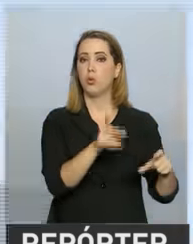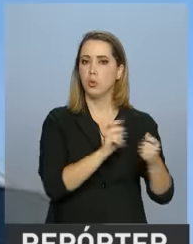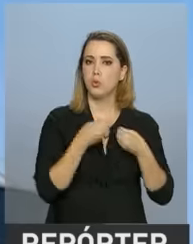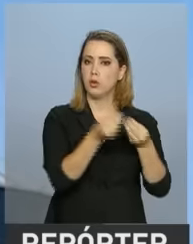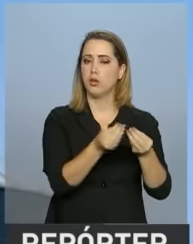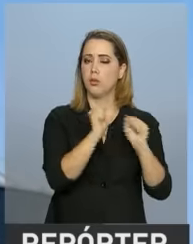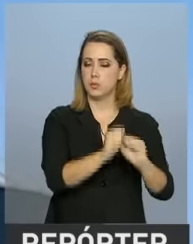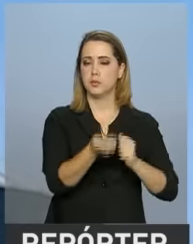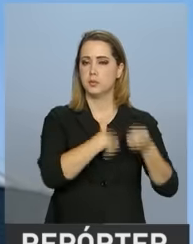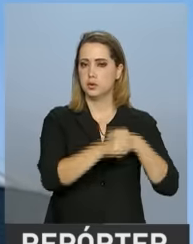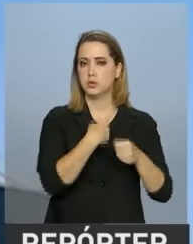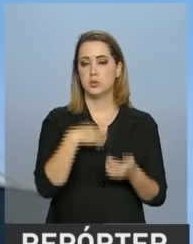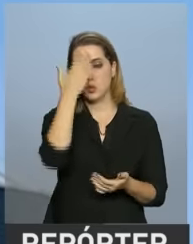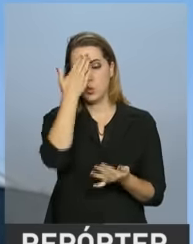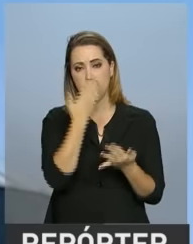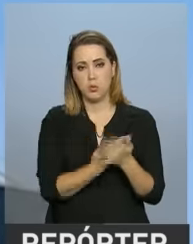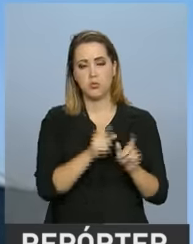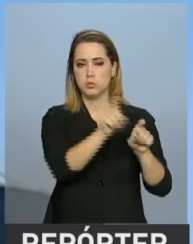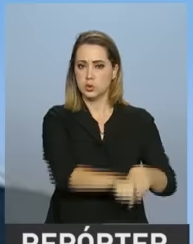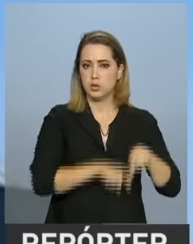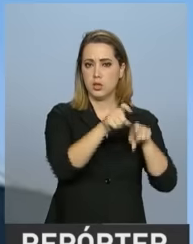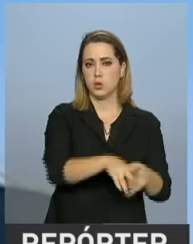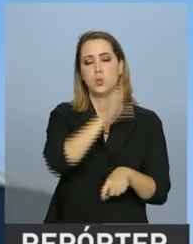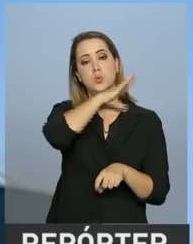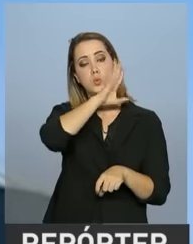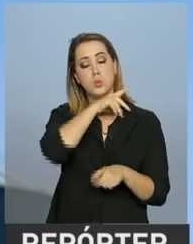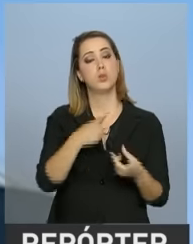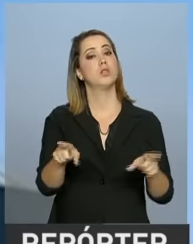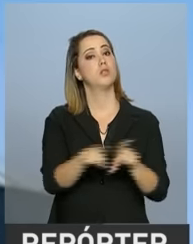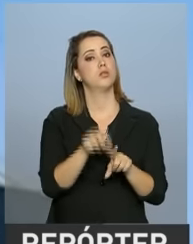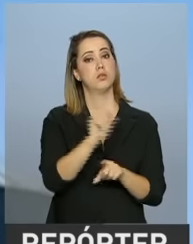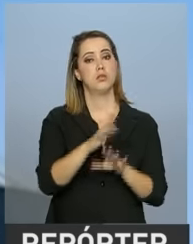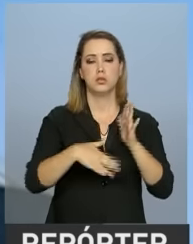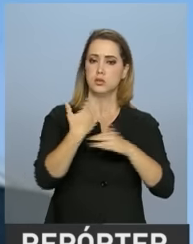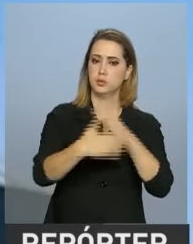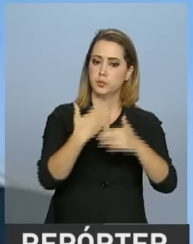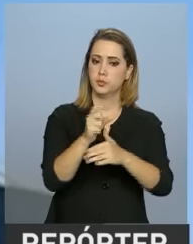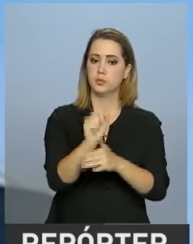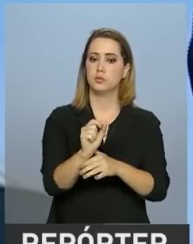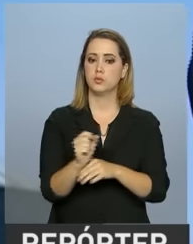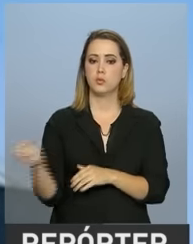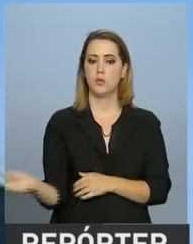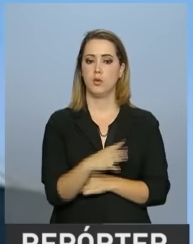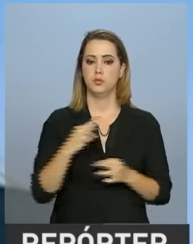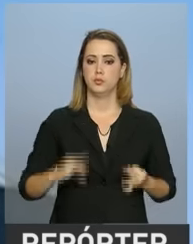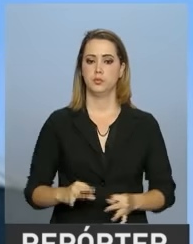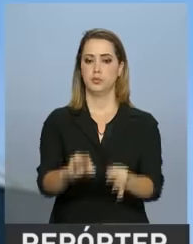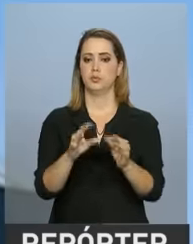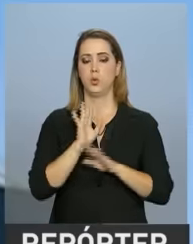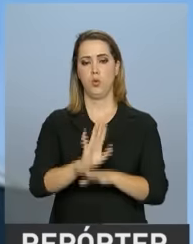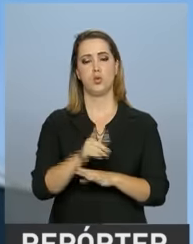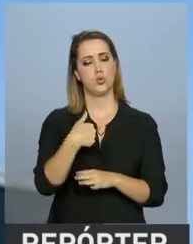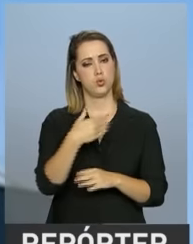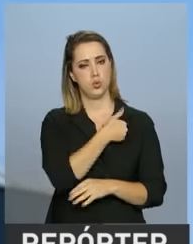economia eu tenho certeza que o agronegócio a agricultura em geral a pecuária irão cada vez mais Inovar com apoio